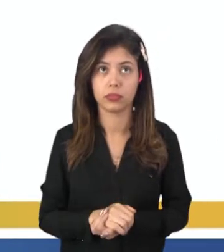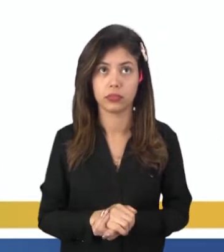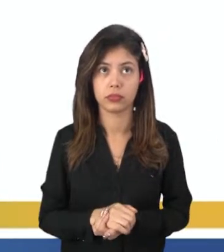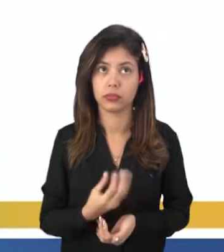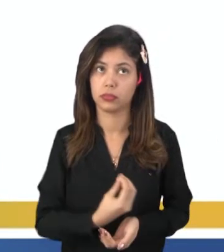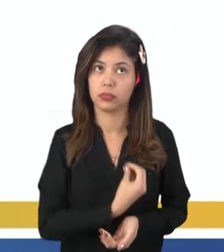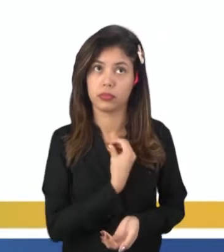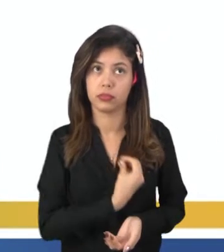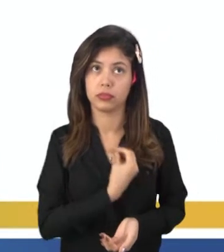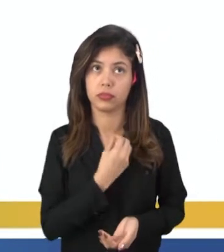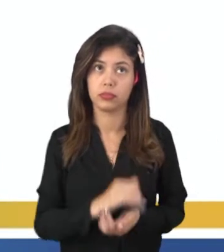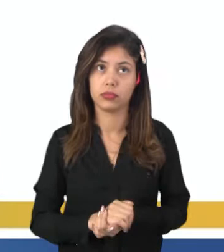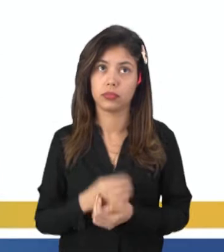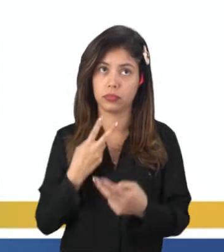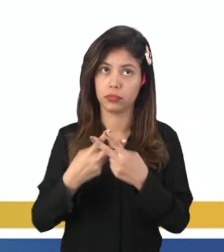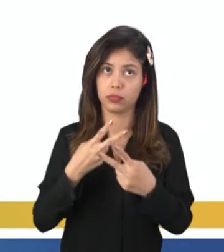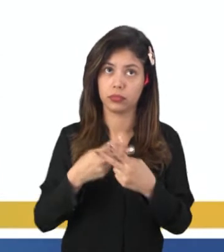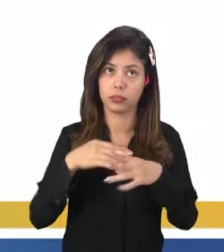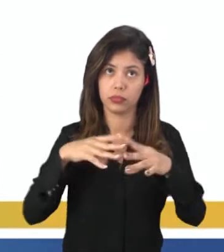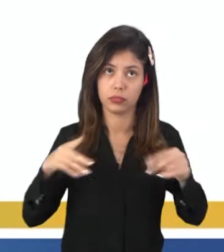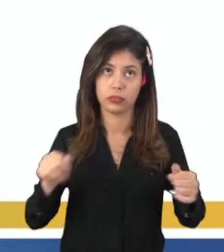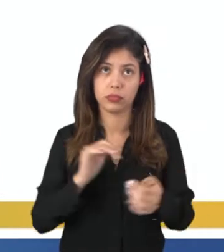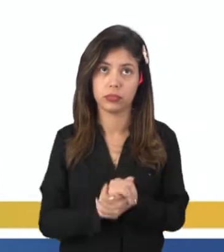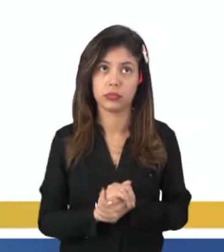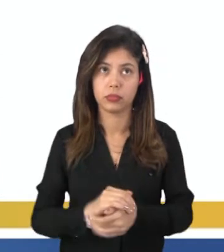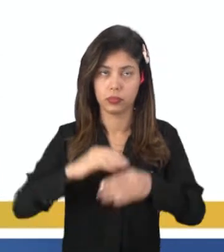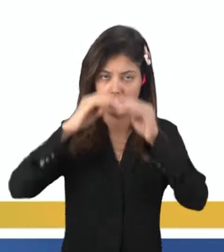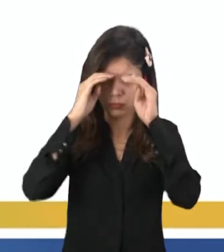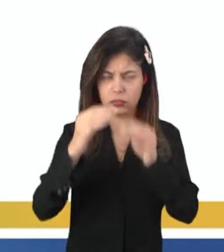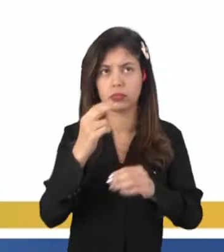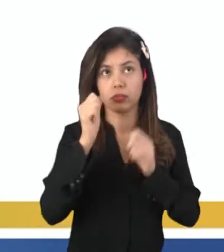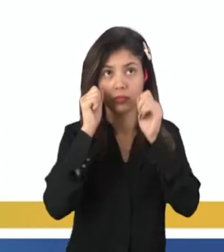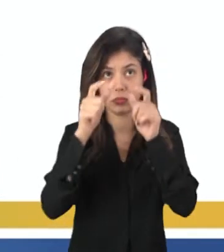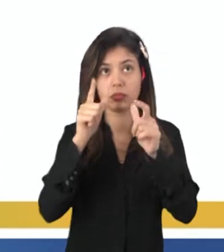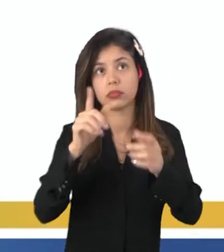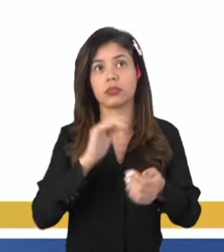feudalismo. Viviam presos à terra e eram obrigados a prestar